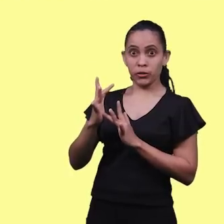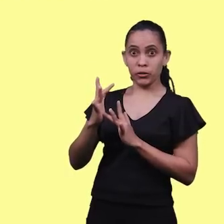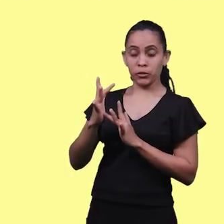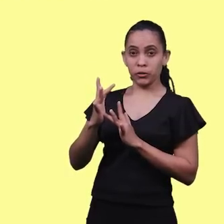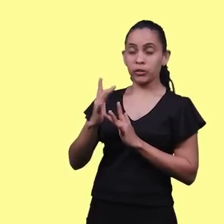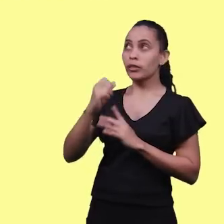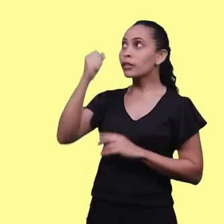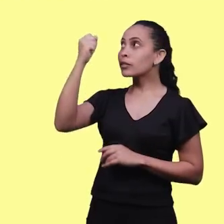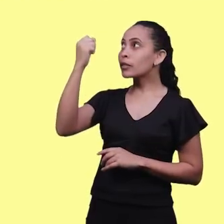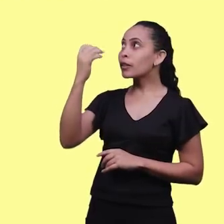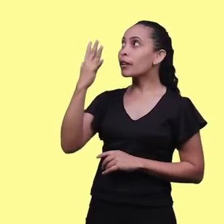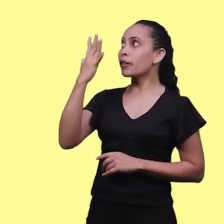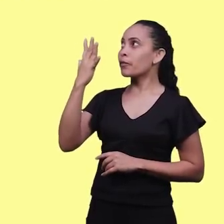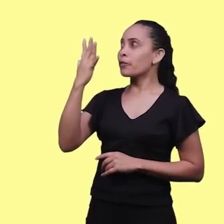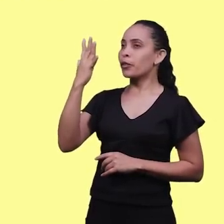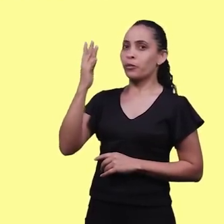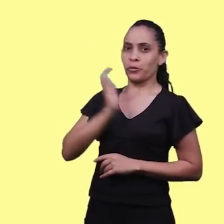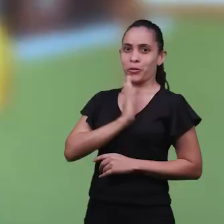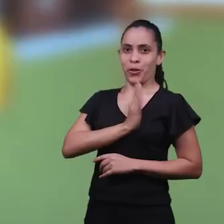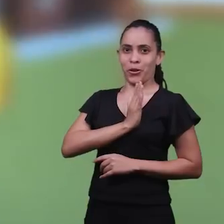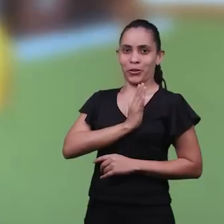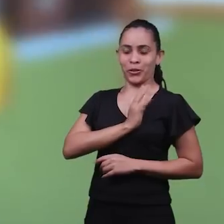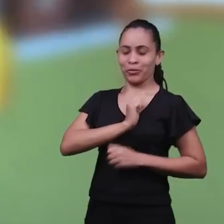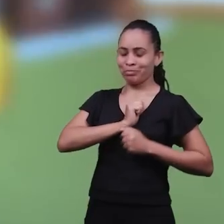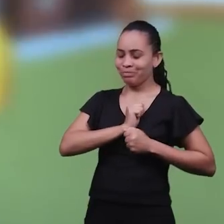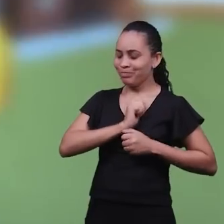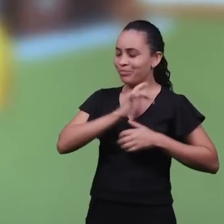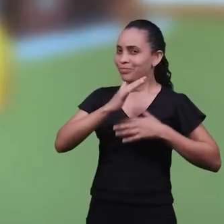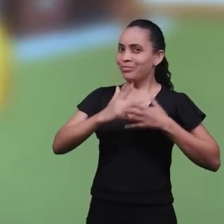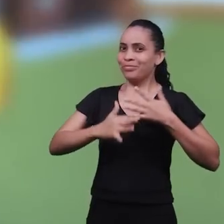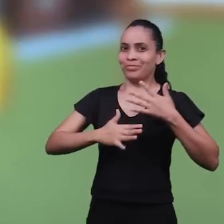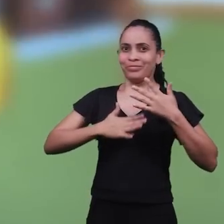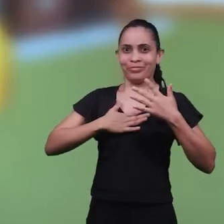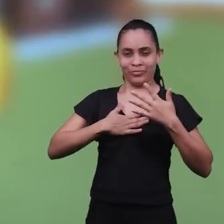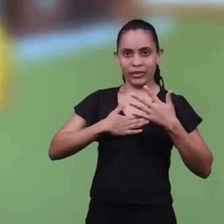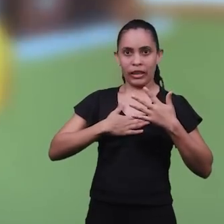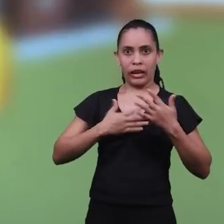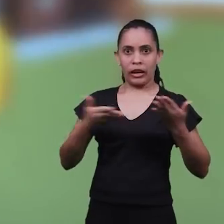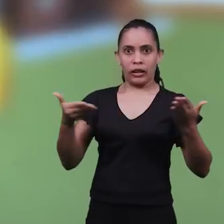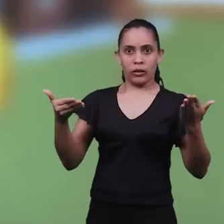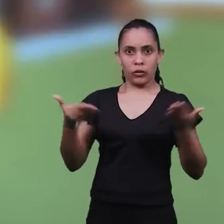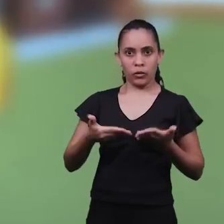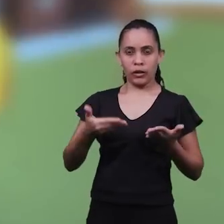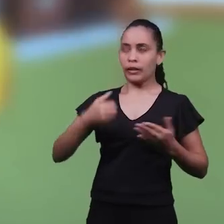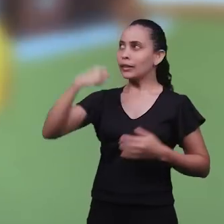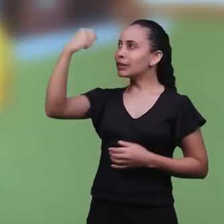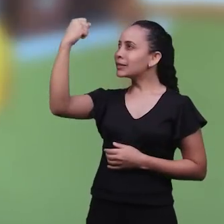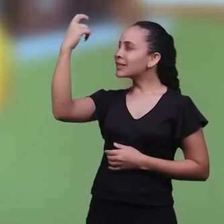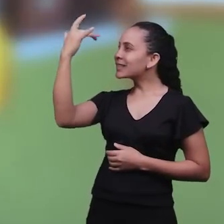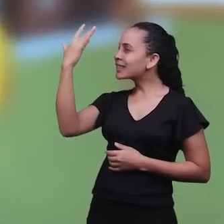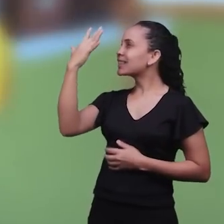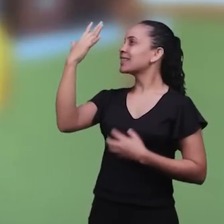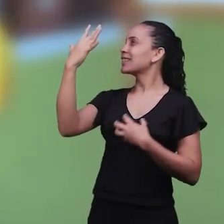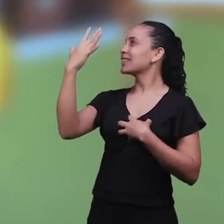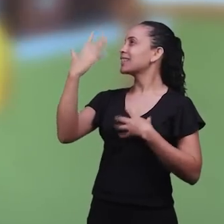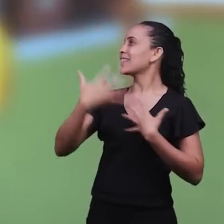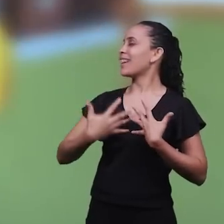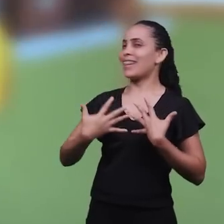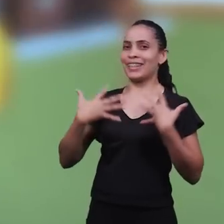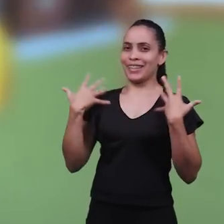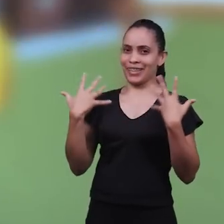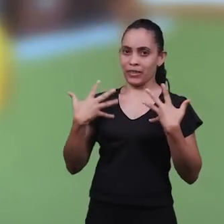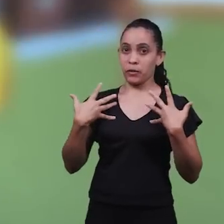iluminar as trevas que havia no nosso coração. E essa luz, ela encheu a nossa vida de alegria,